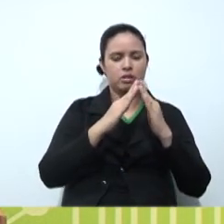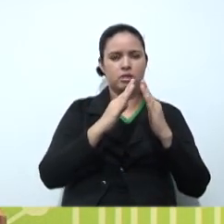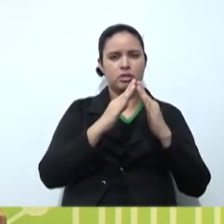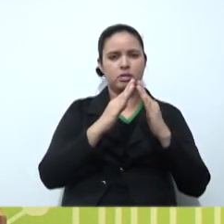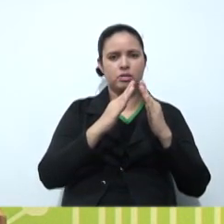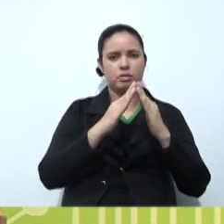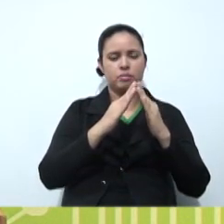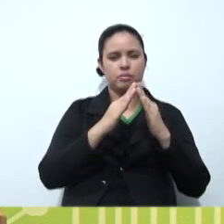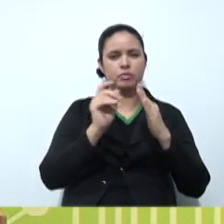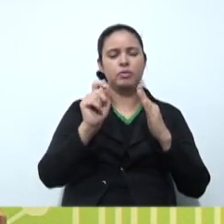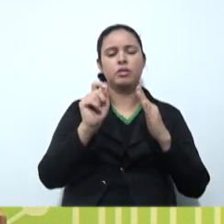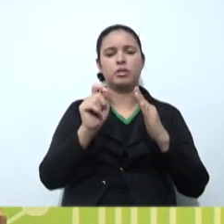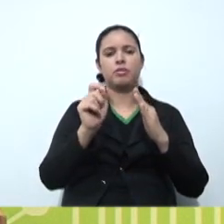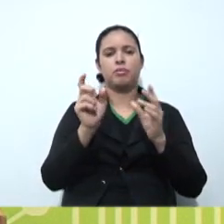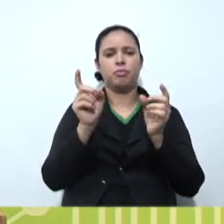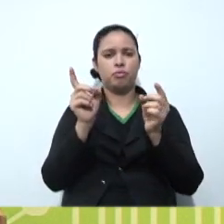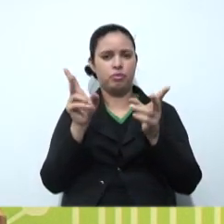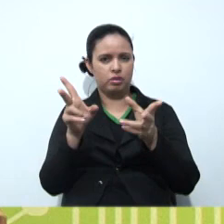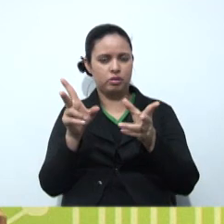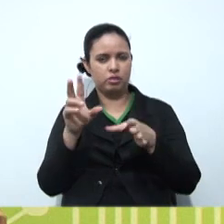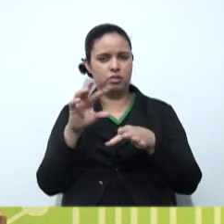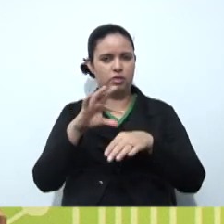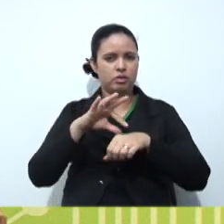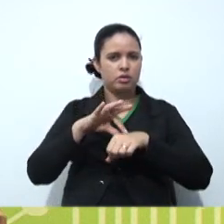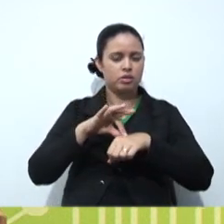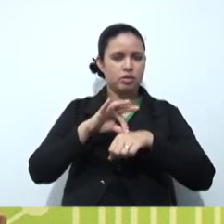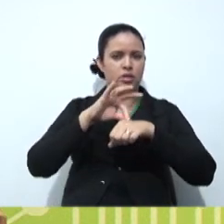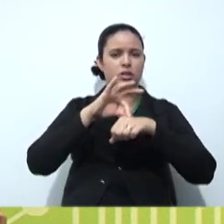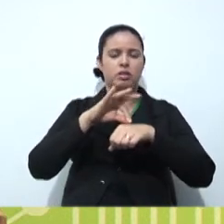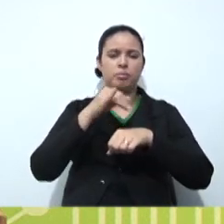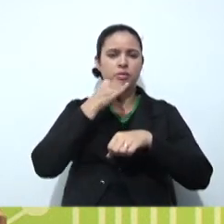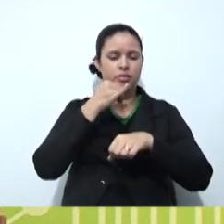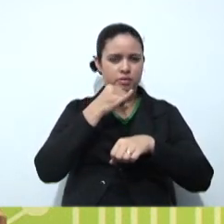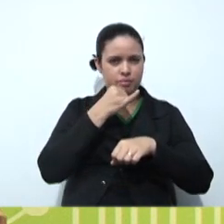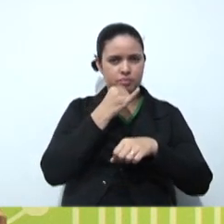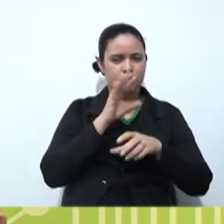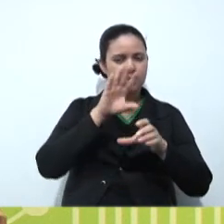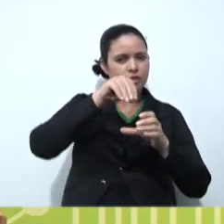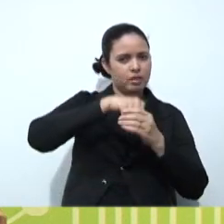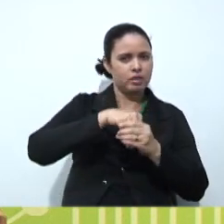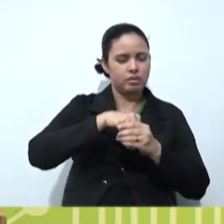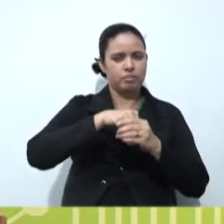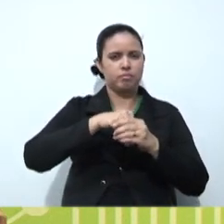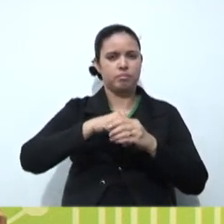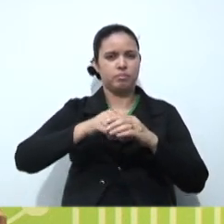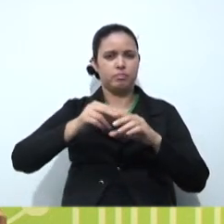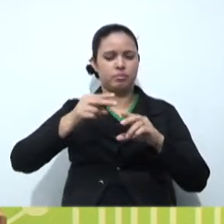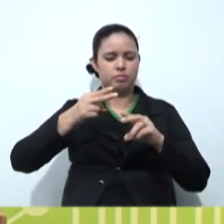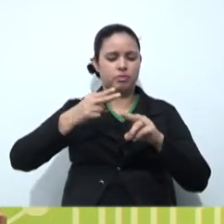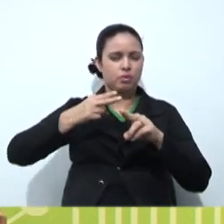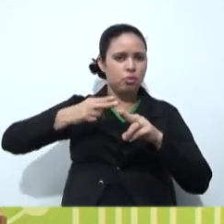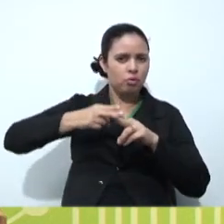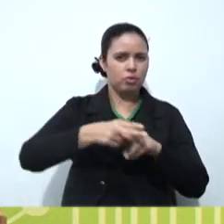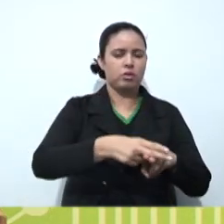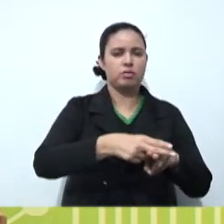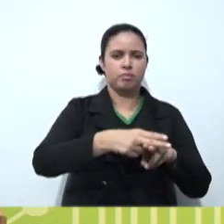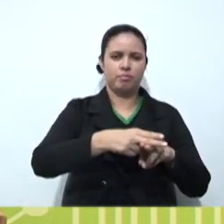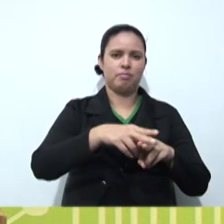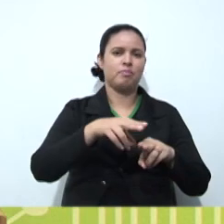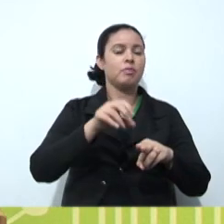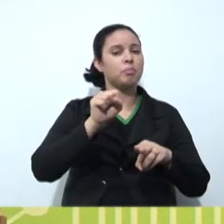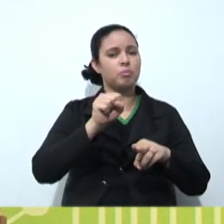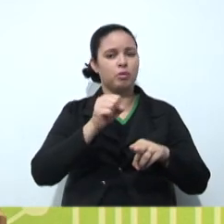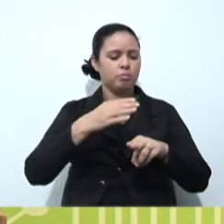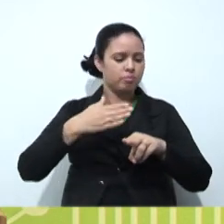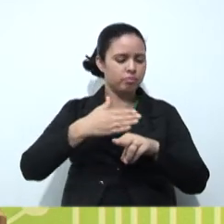pessoa cortar a mão com a faca, precisa ter os EPIs, de ela sofrer algum acidente com um moedor de carne, enfim,